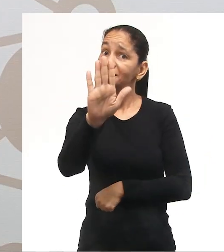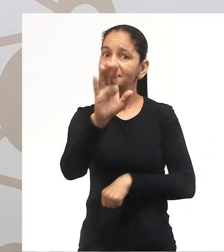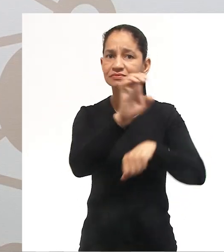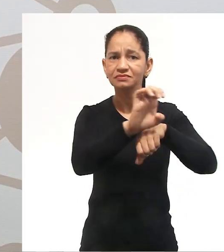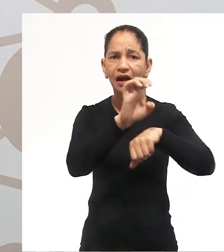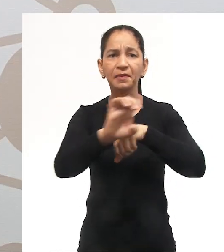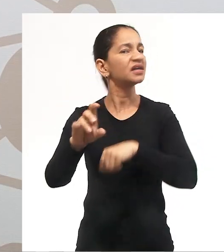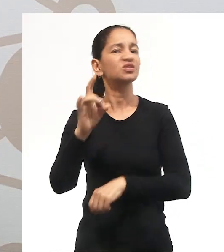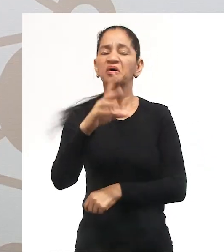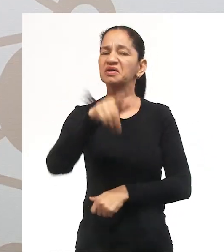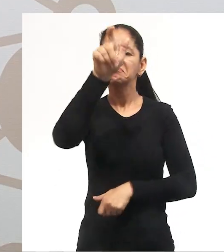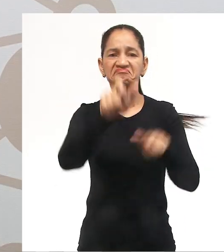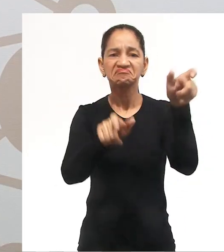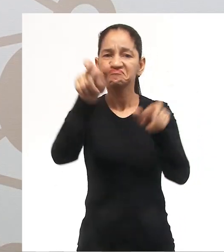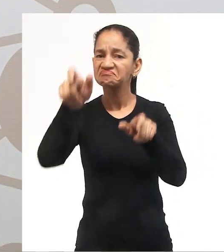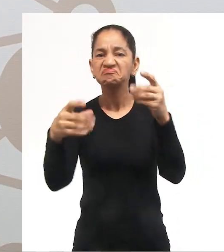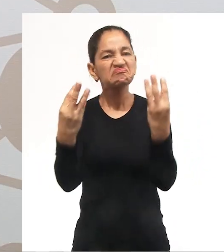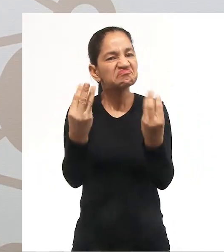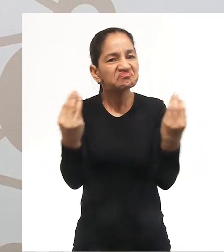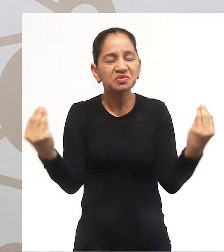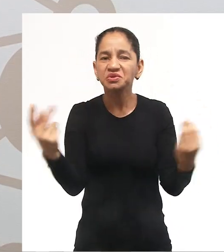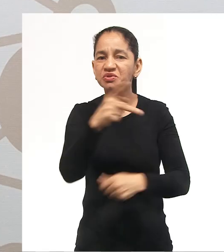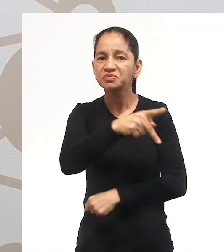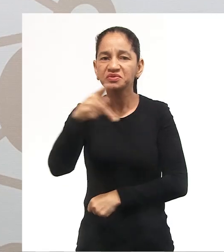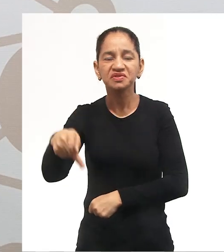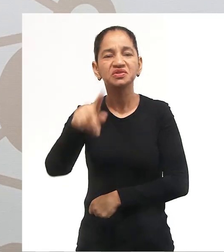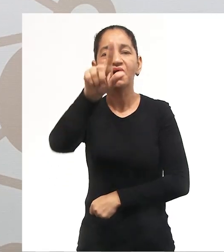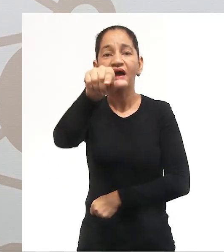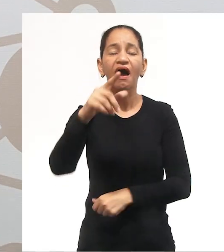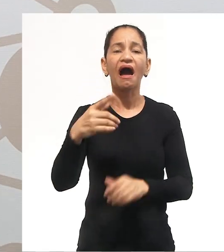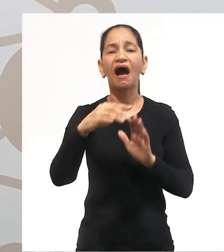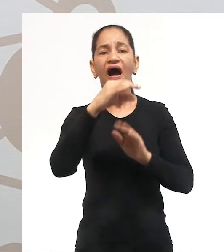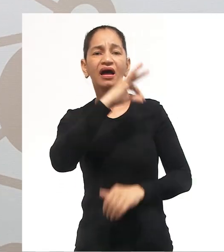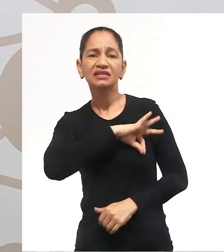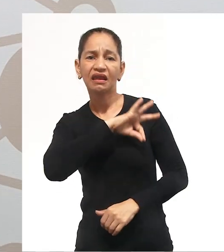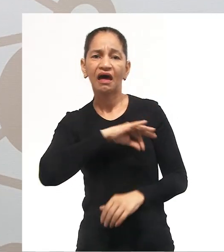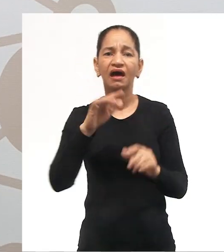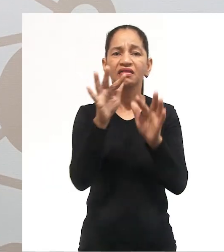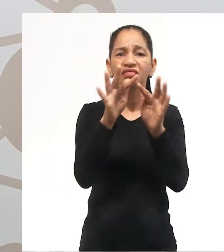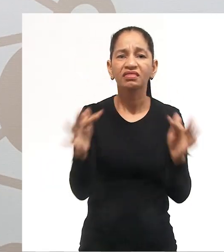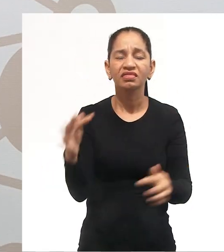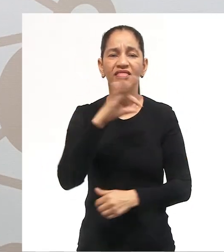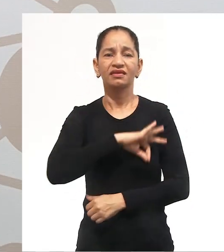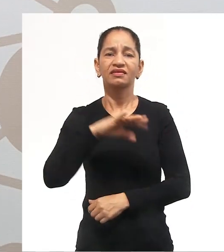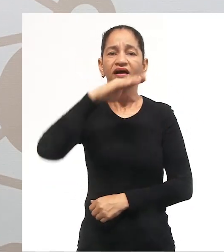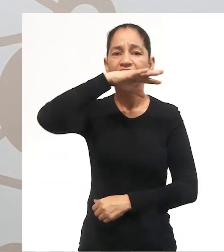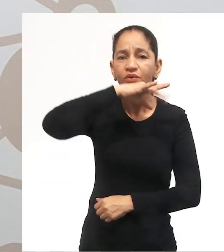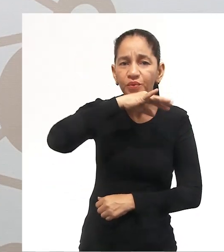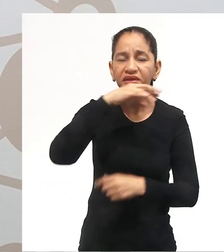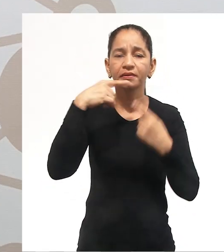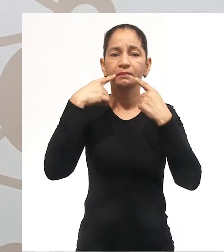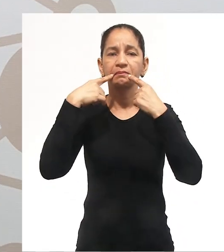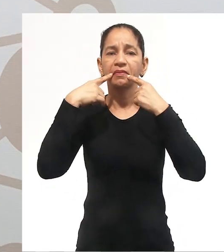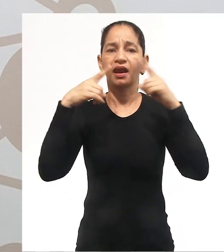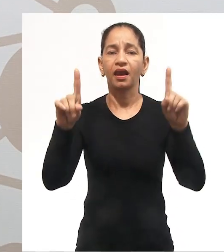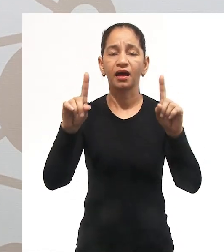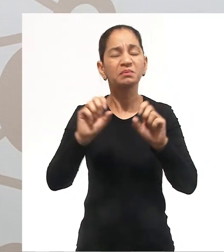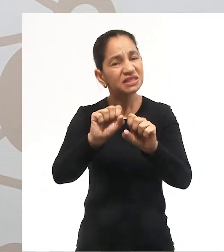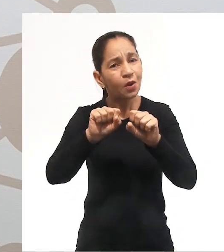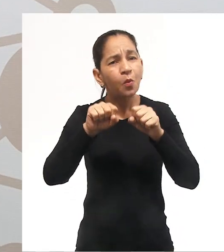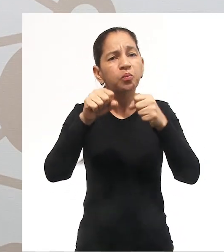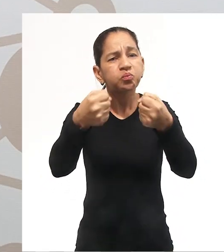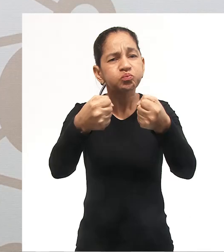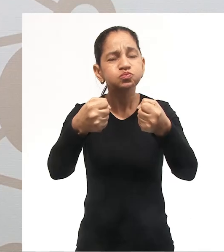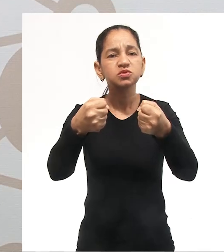atividade, eu só vejo um herói ali, não importa se ele está falando que o salário dele é baixo, que isso está ruim hoje na escola, mas